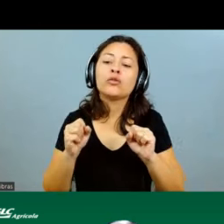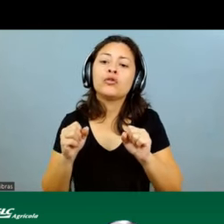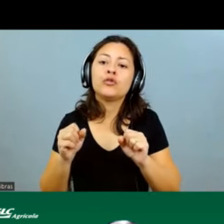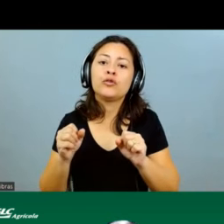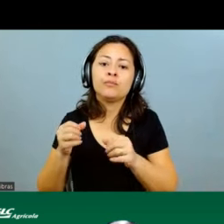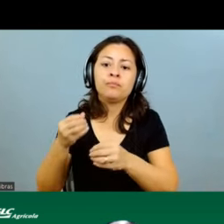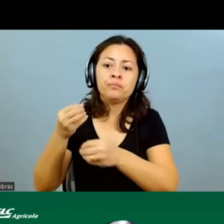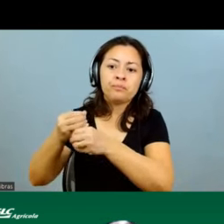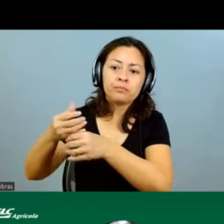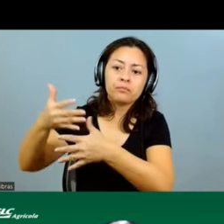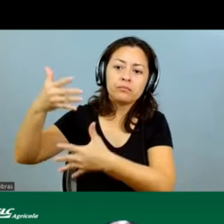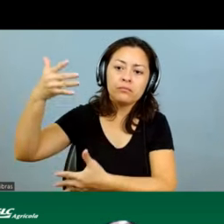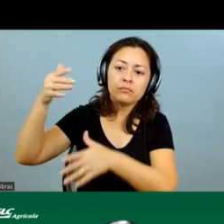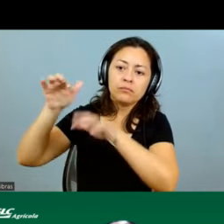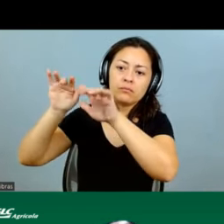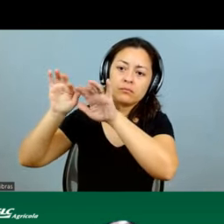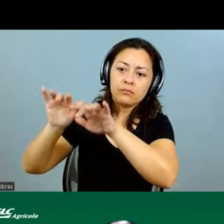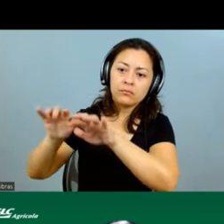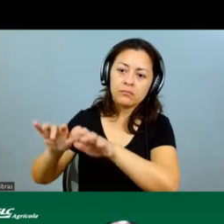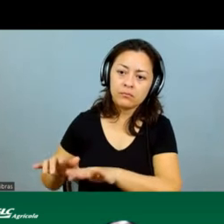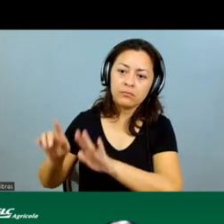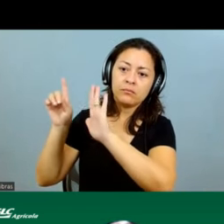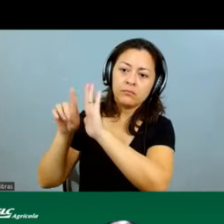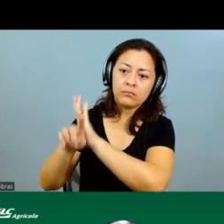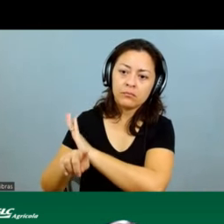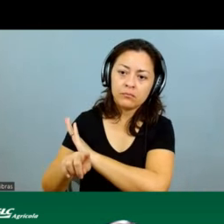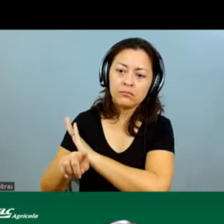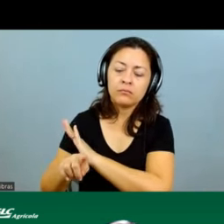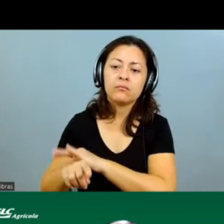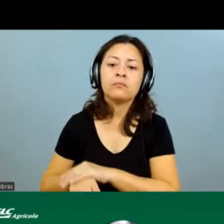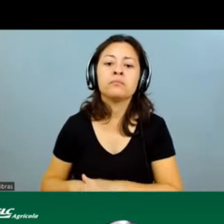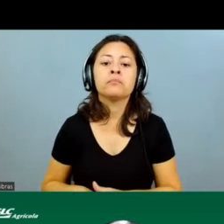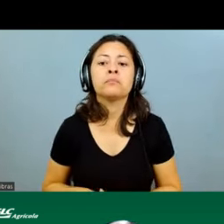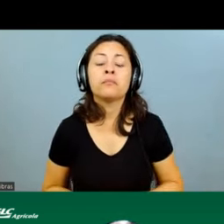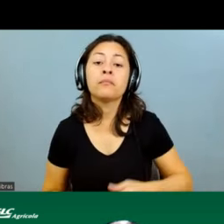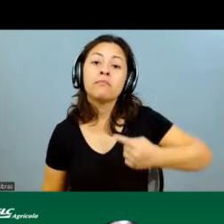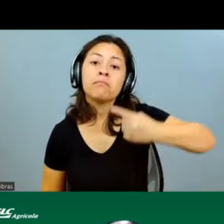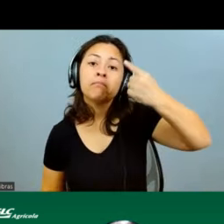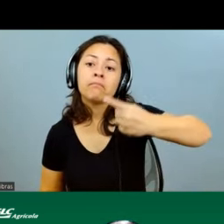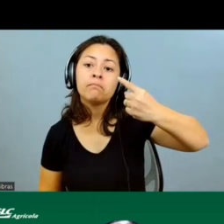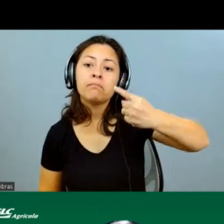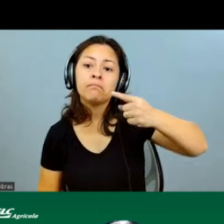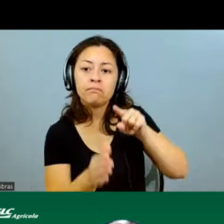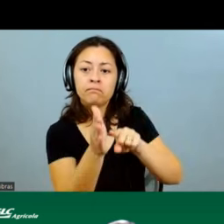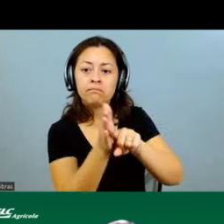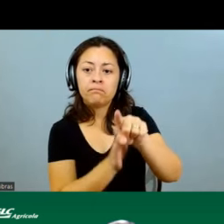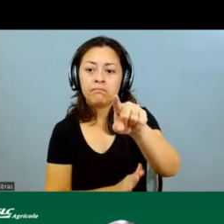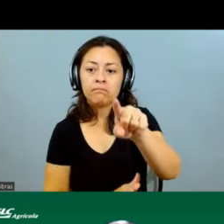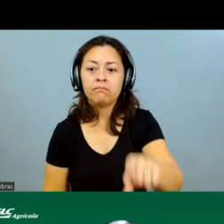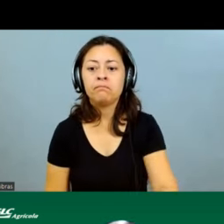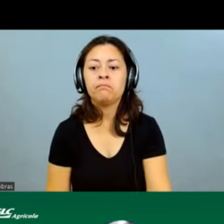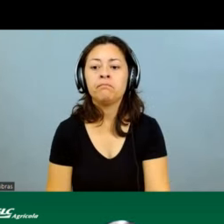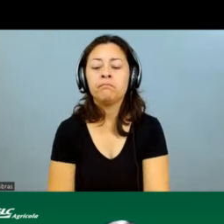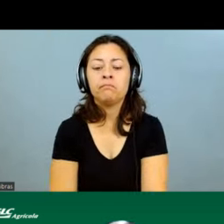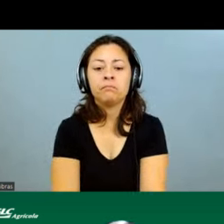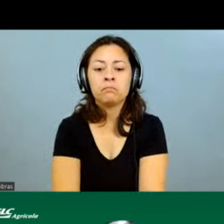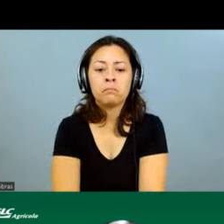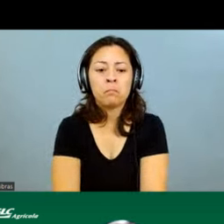que eu le em voz alta aa pergunta vem do